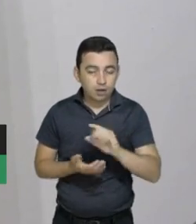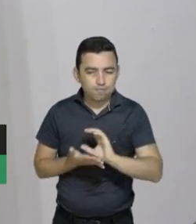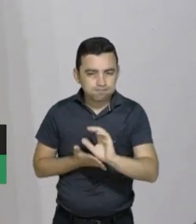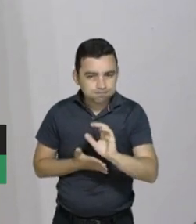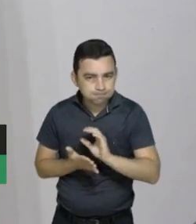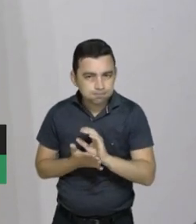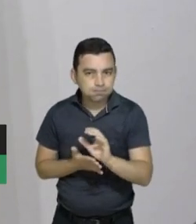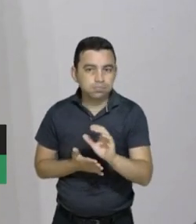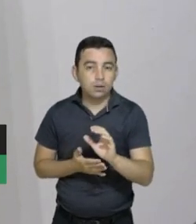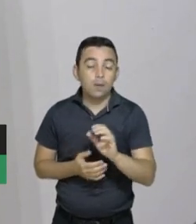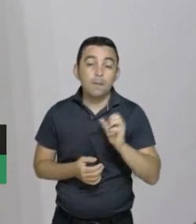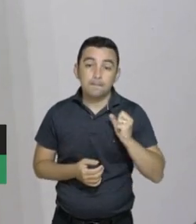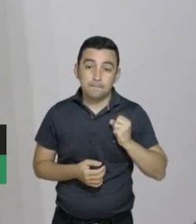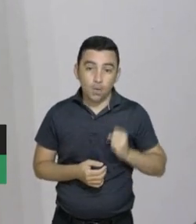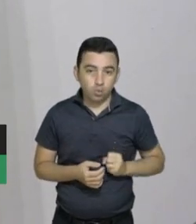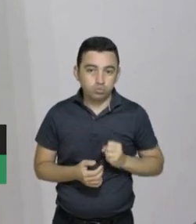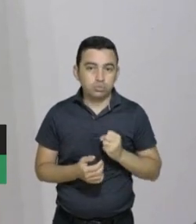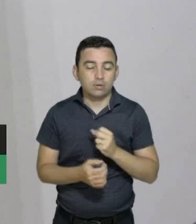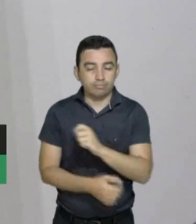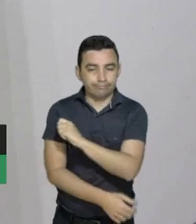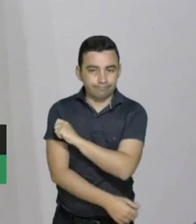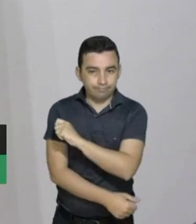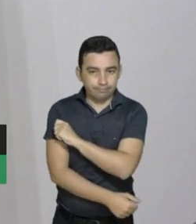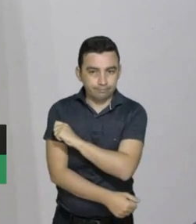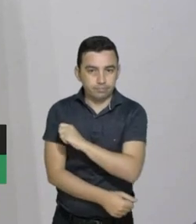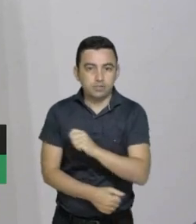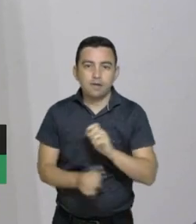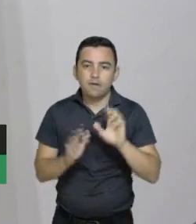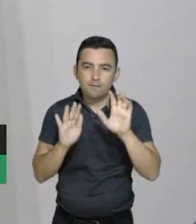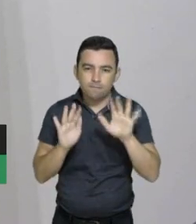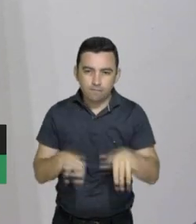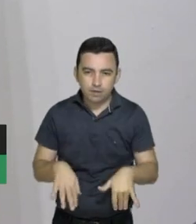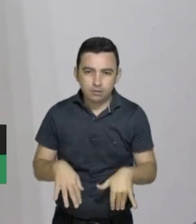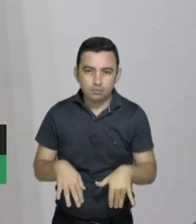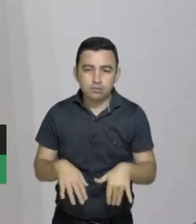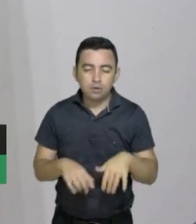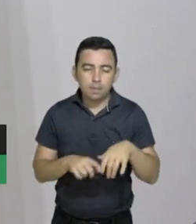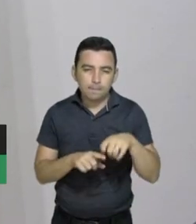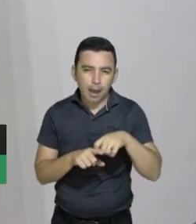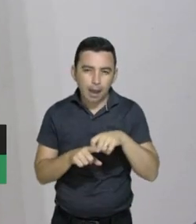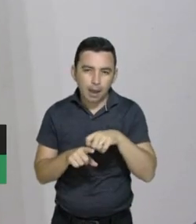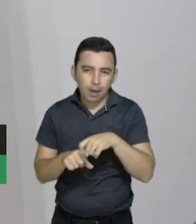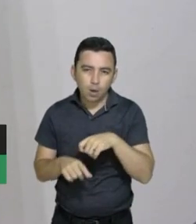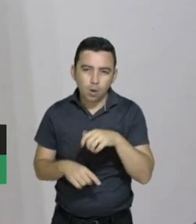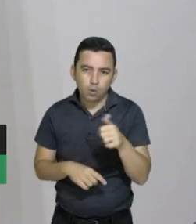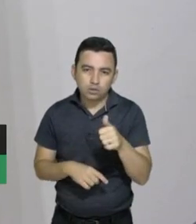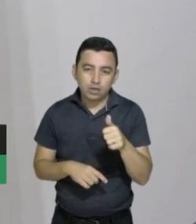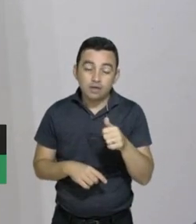o Bolsa estudante finalizou recebendo os 11 parcelas 20.400